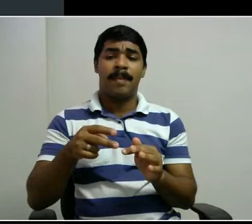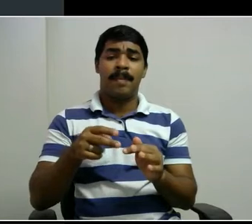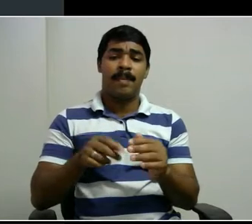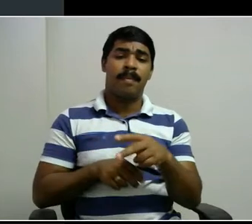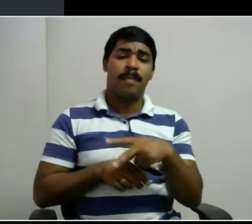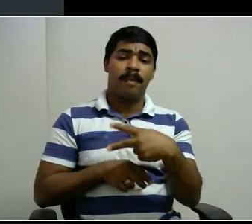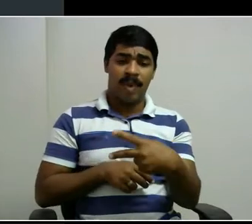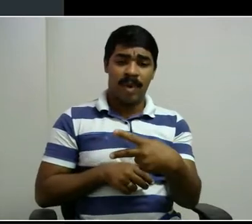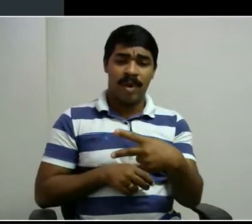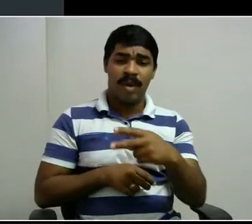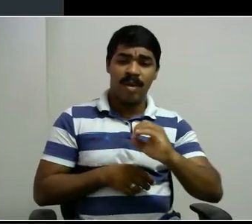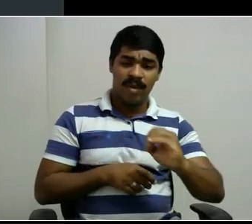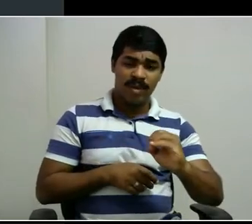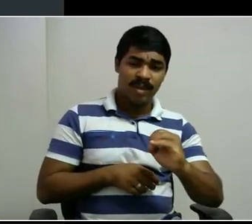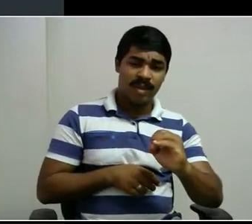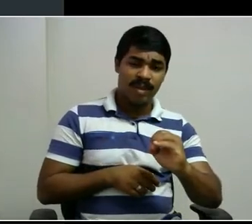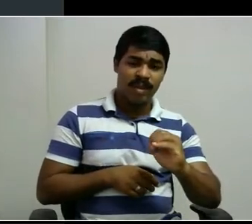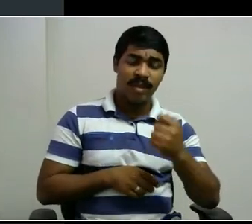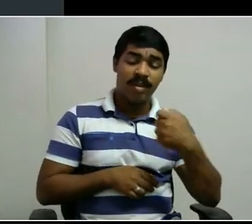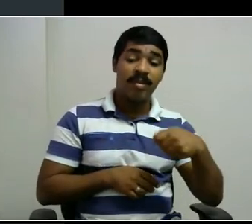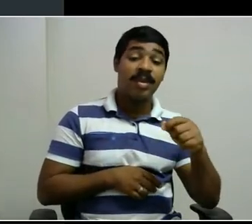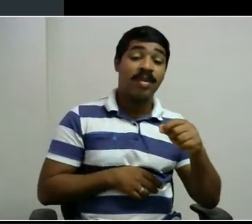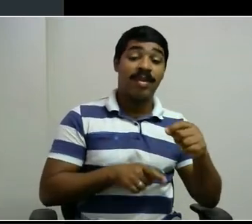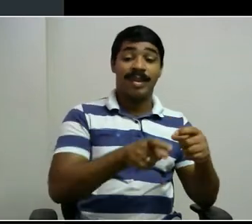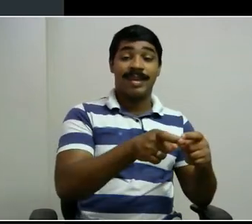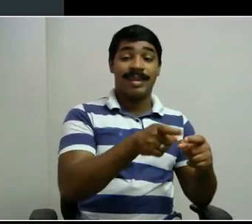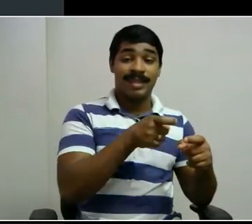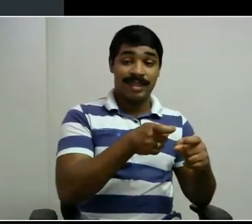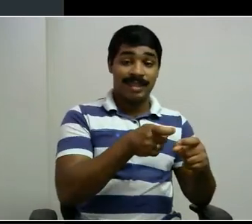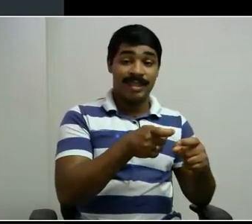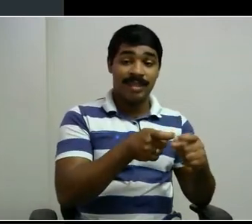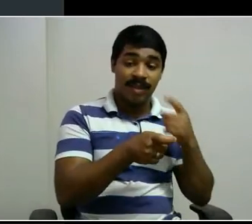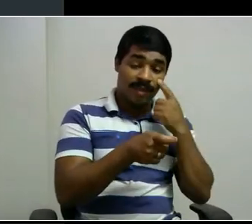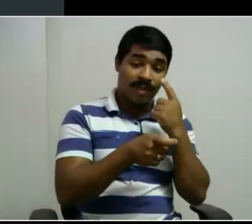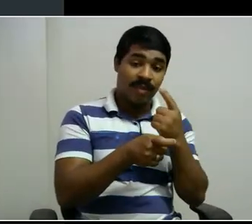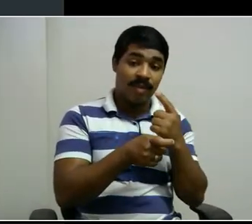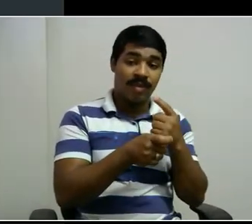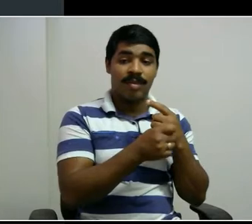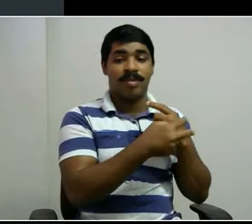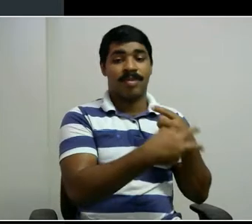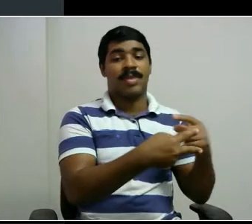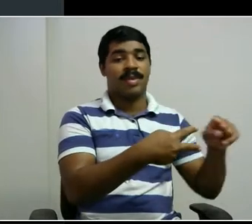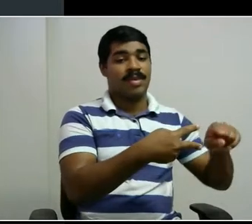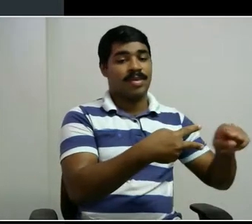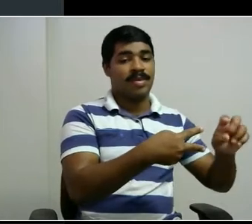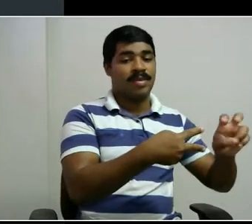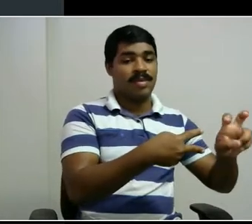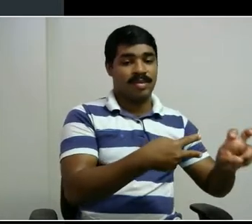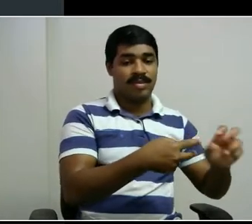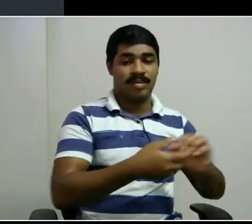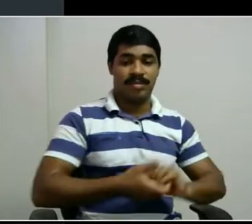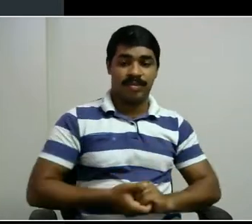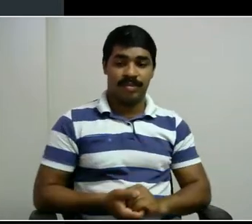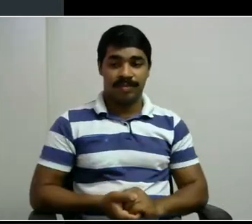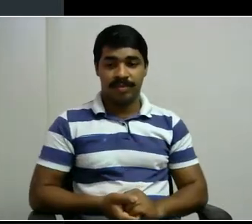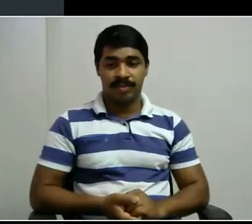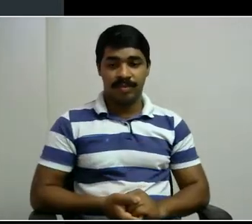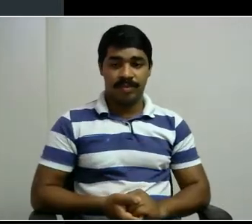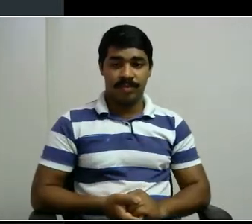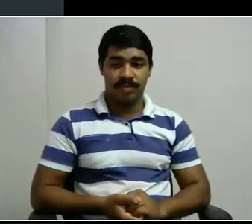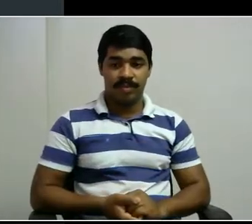é que apareceu? Para trás do menos 5. Então, x ele tem que ser, agora sim, menor que menos 5.